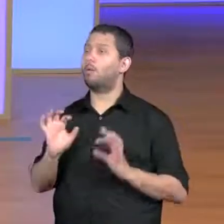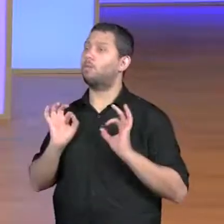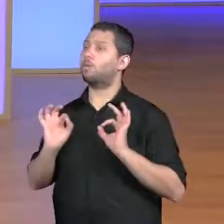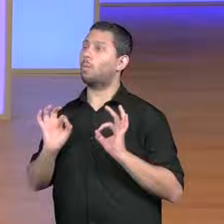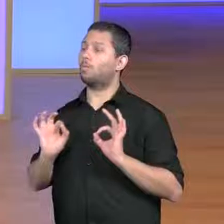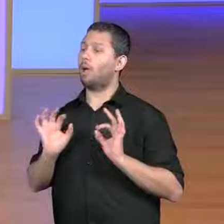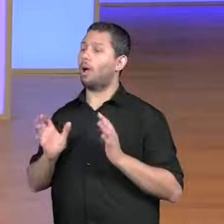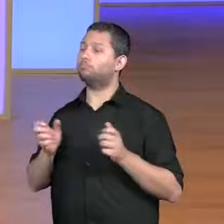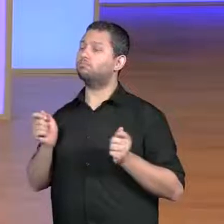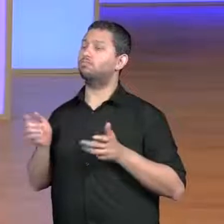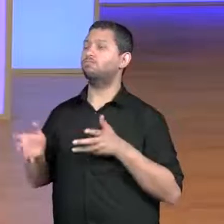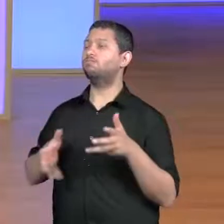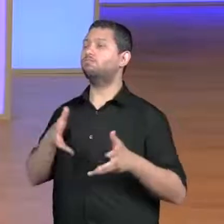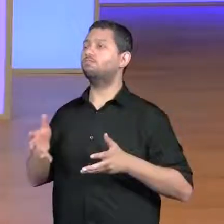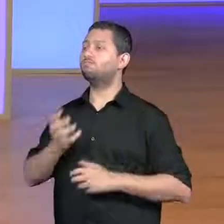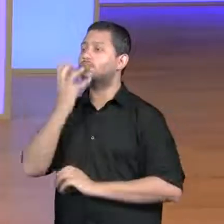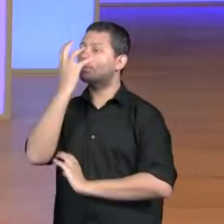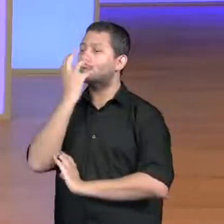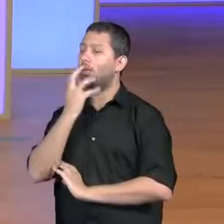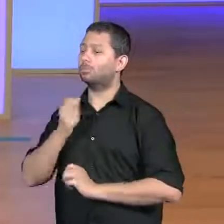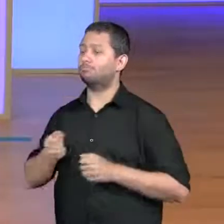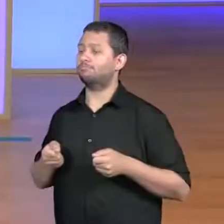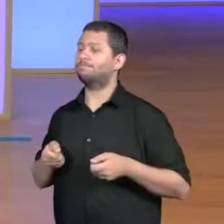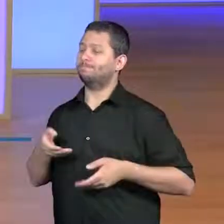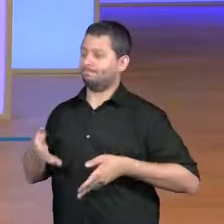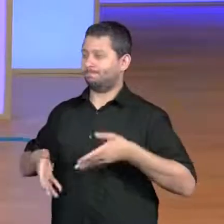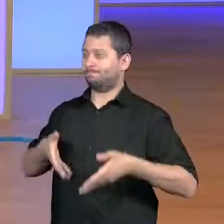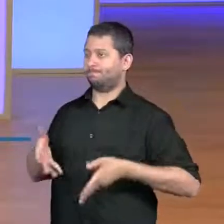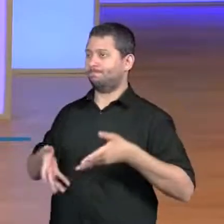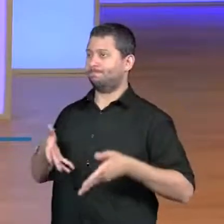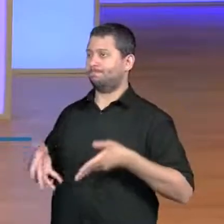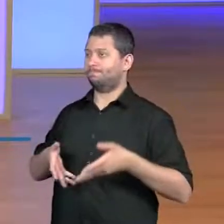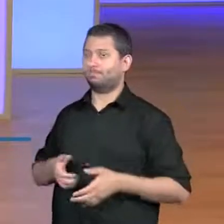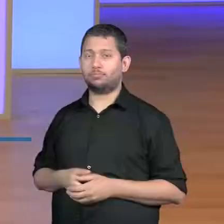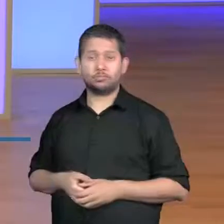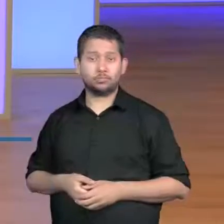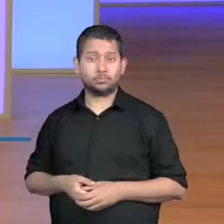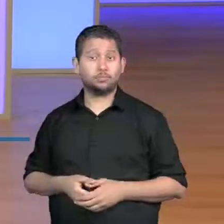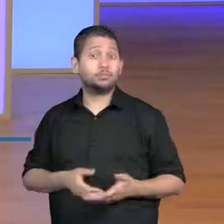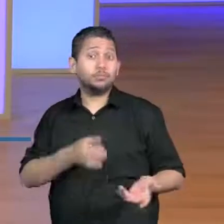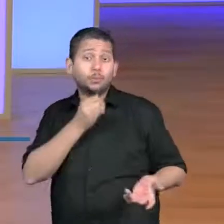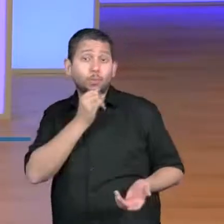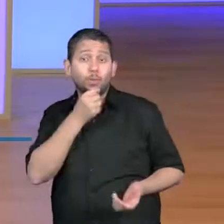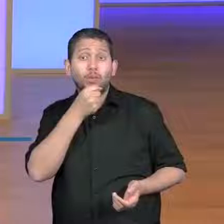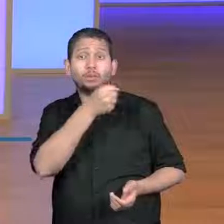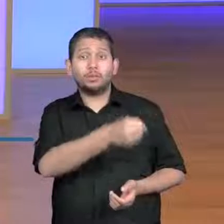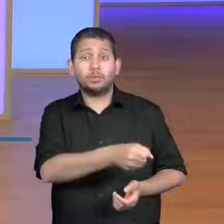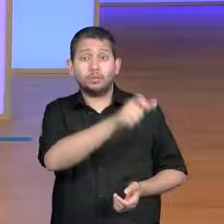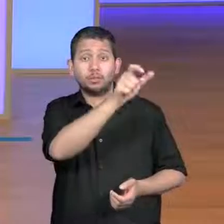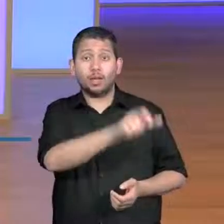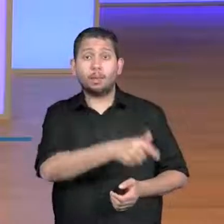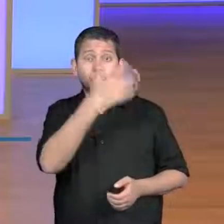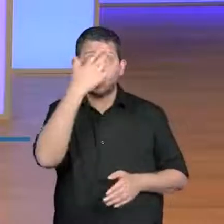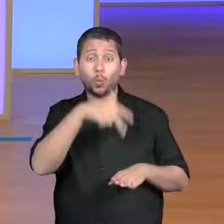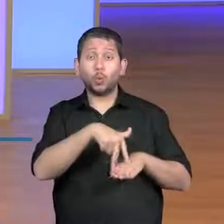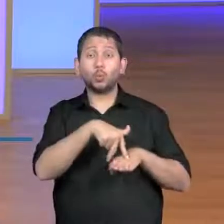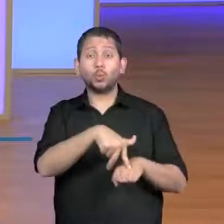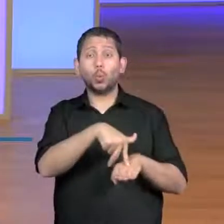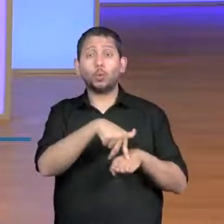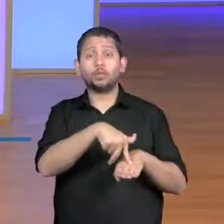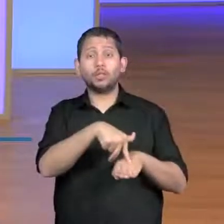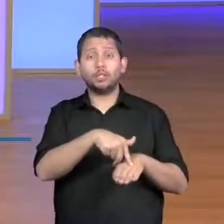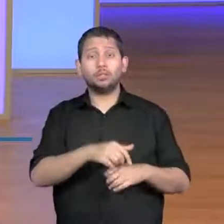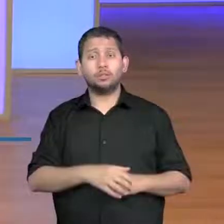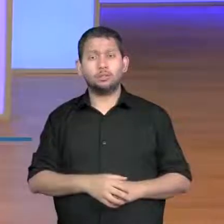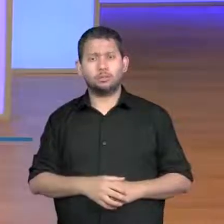lado sério, profissional. Agora, se eu vou entrevistar um surfista, Será que